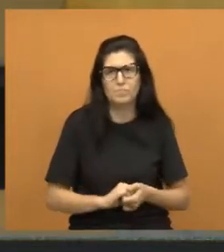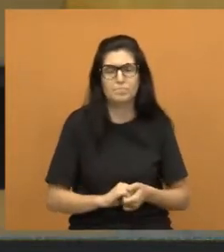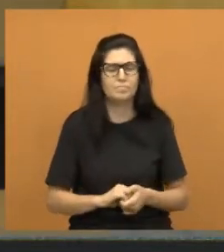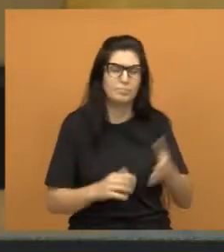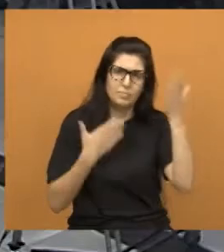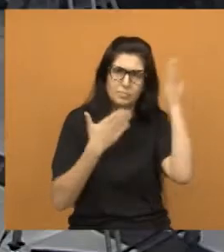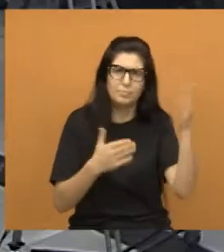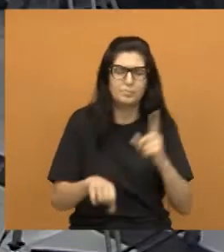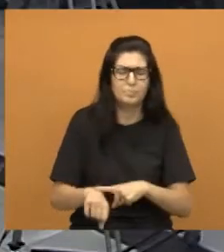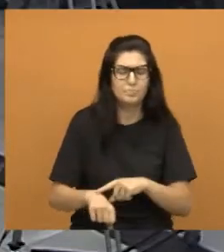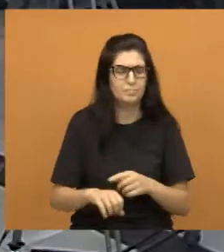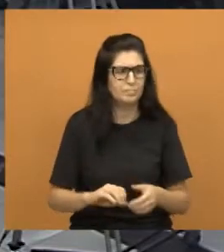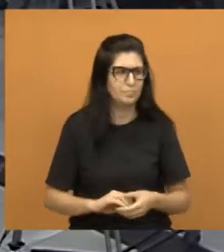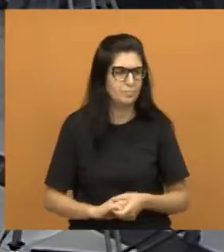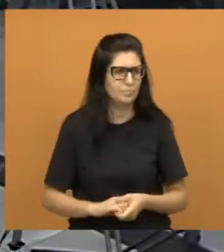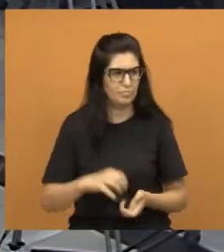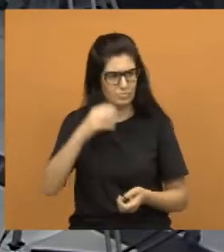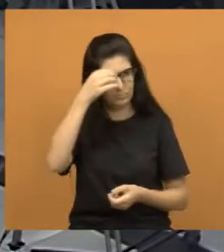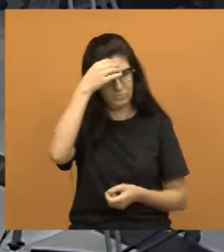tempo. Do nada.